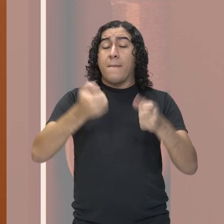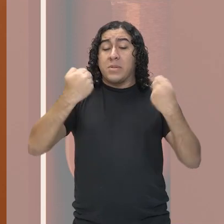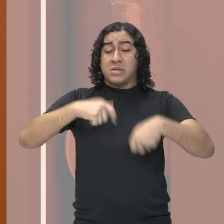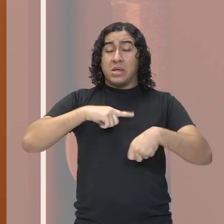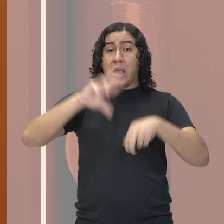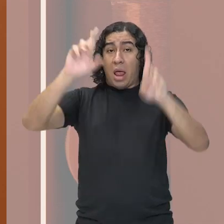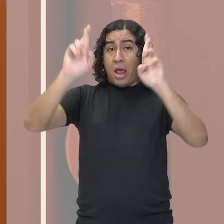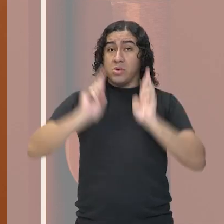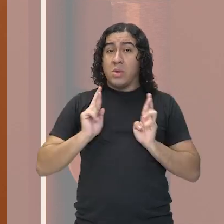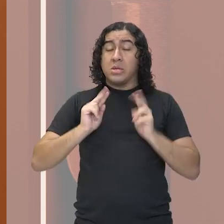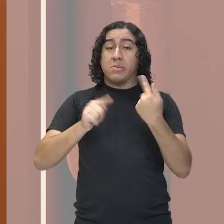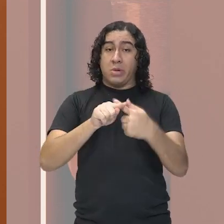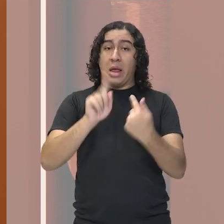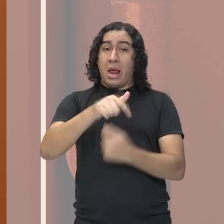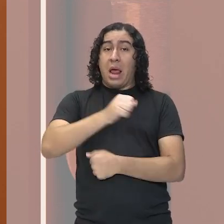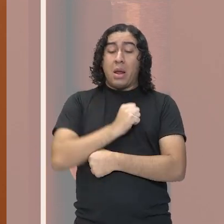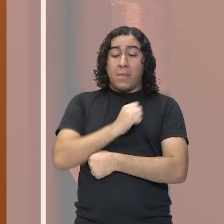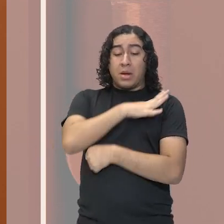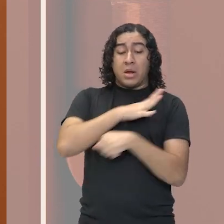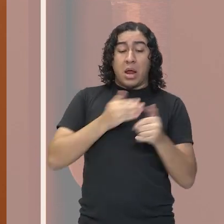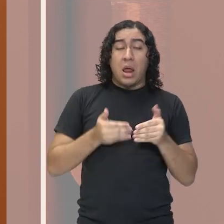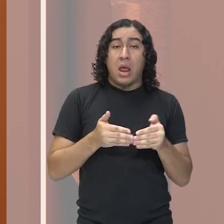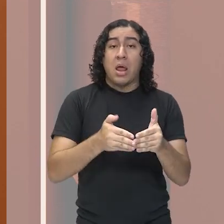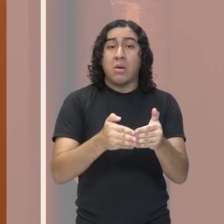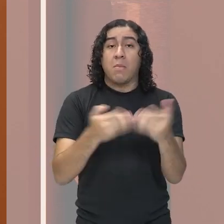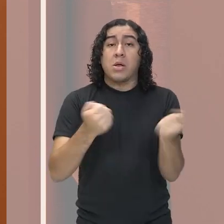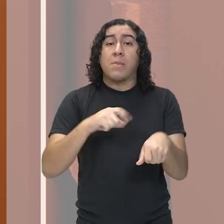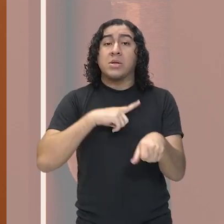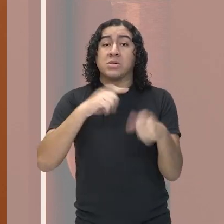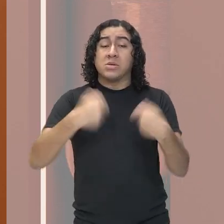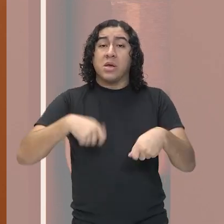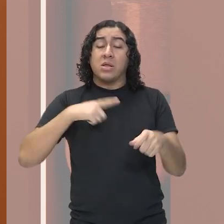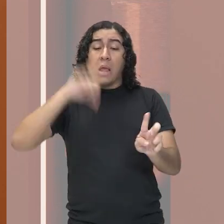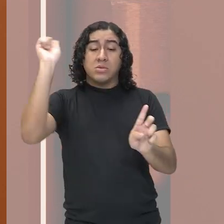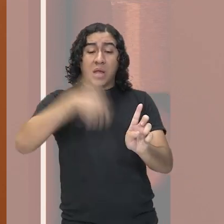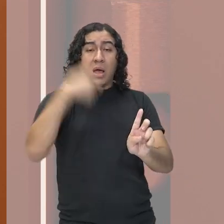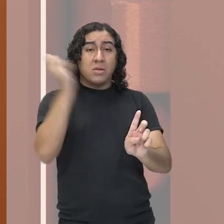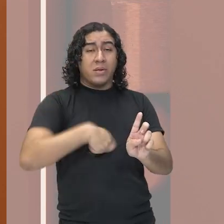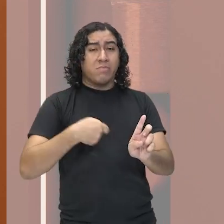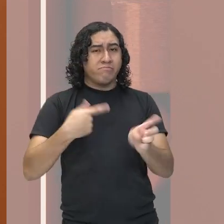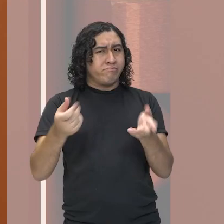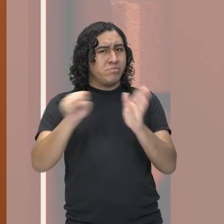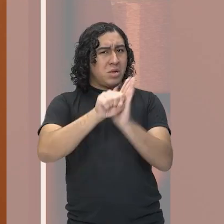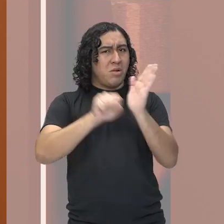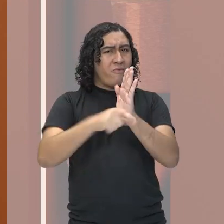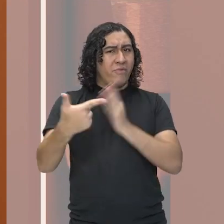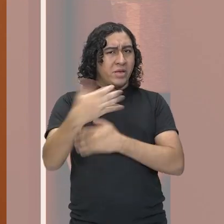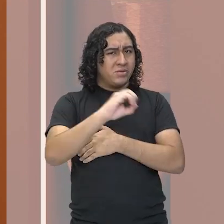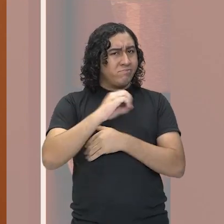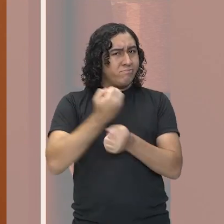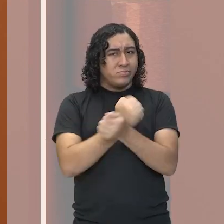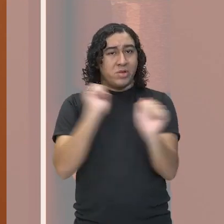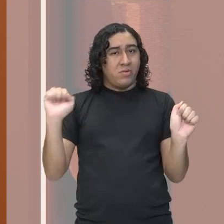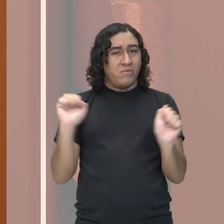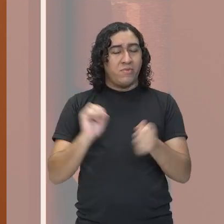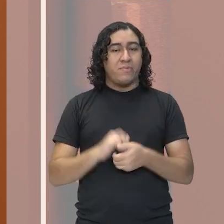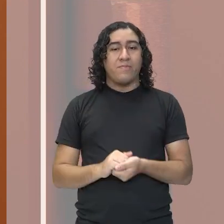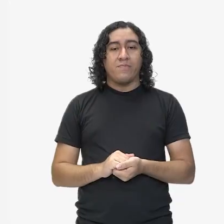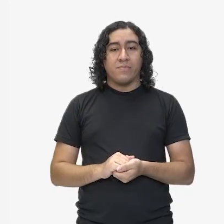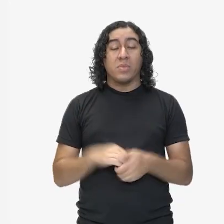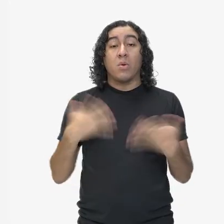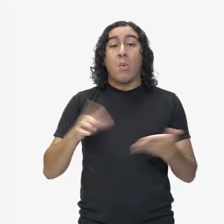porque eram marinheiros. Por que ainda tinham que ficar apanhando, né, em pleno século XX? Não dá. Então vamos lá. Qual era o